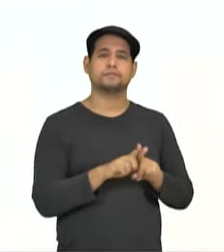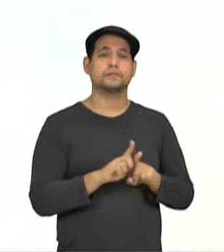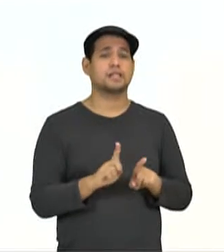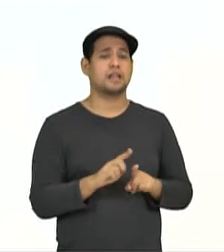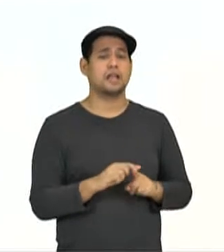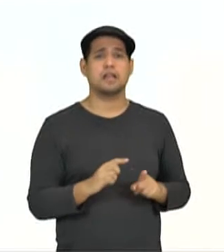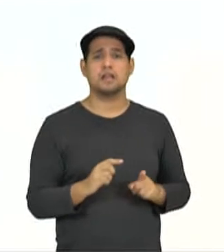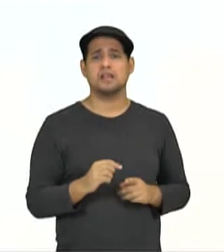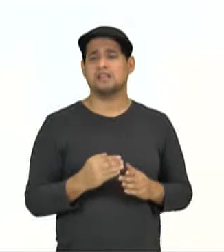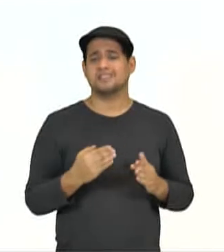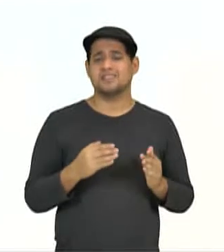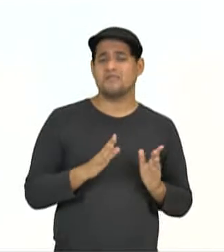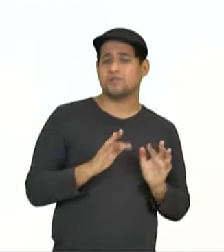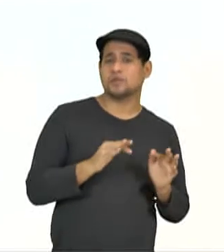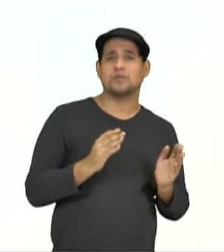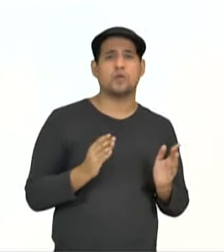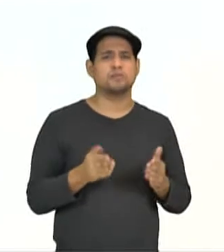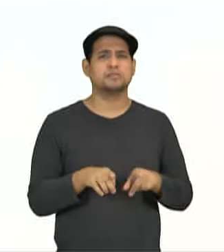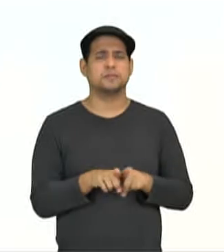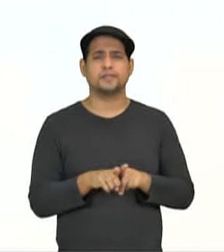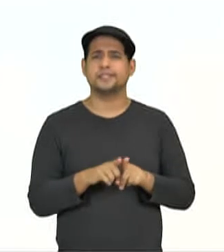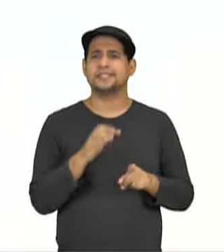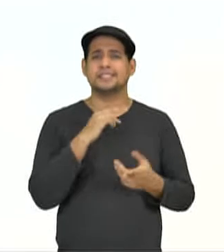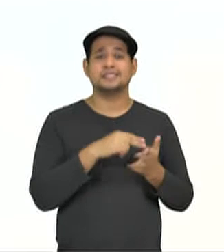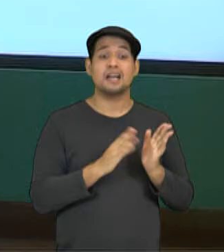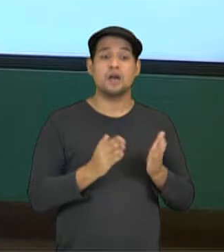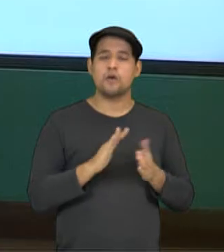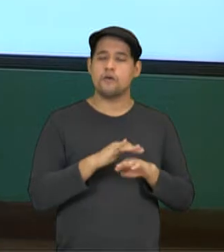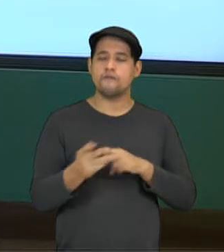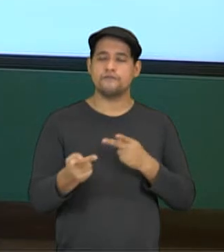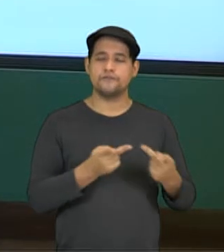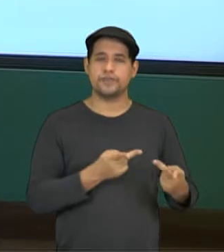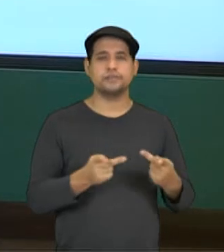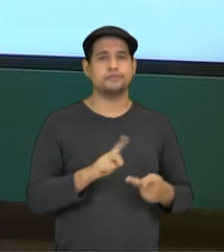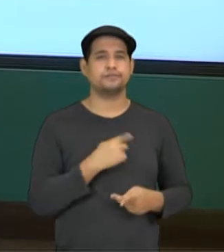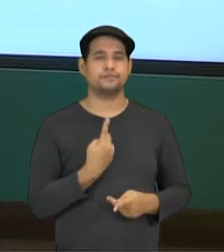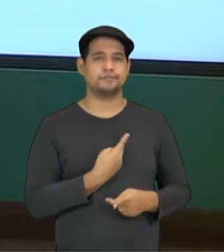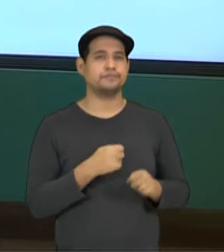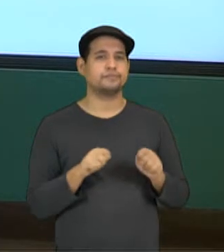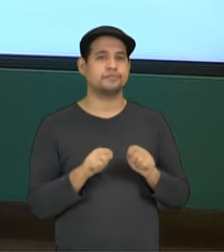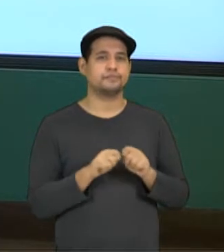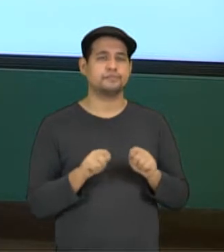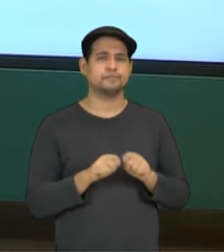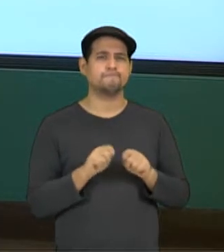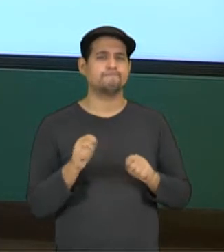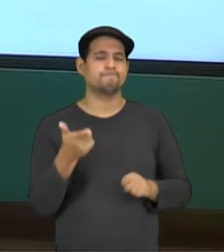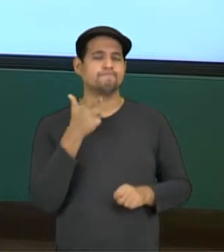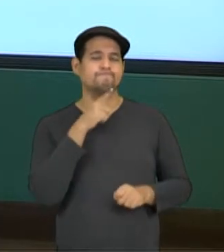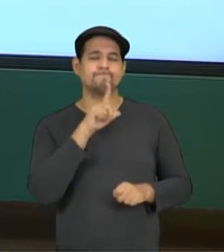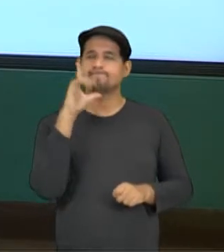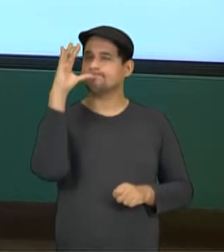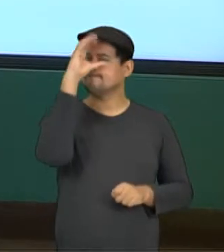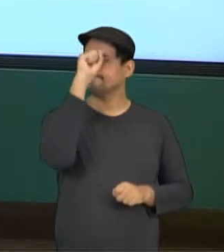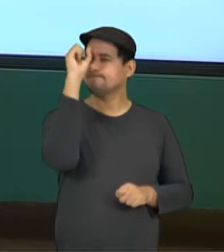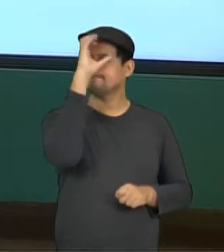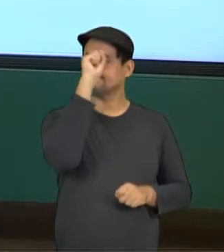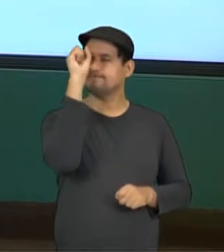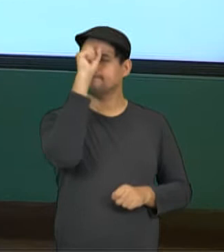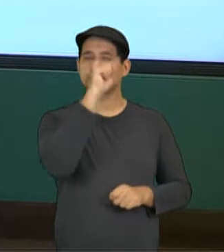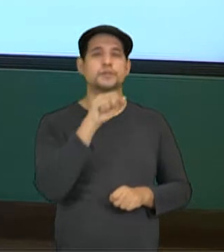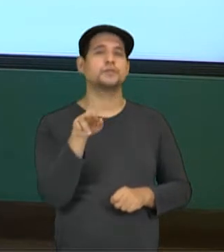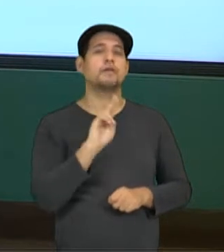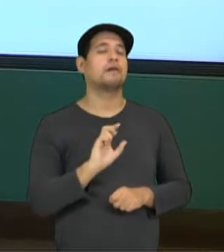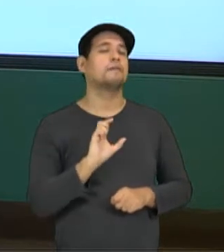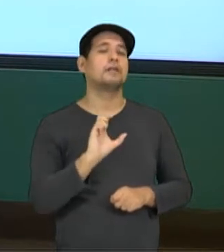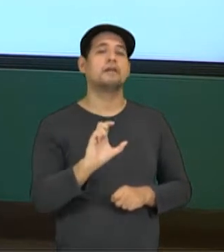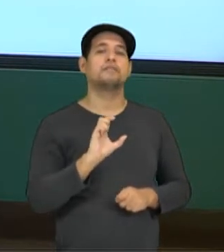ela é útil nos dias de hoje, pessoal. É um convite que nós estamos fazendo para que a gente consiga aprender, nos apropriar da